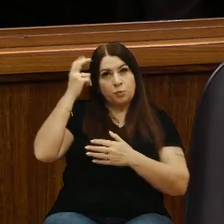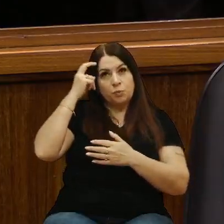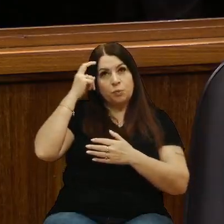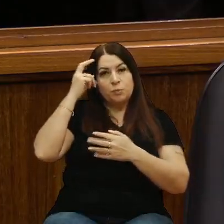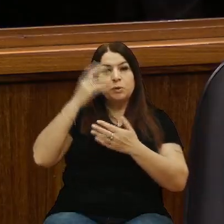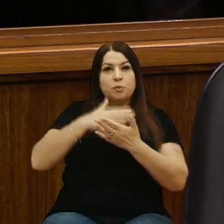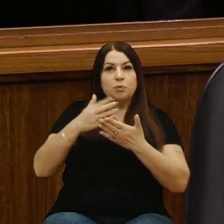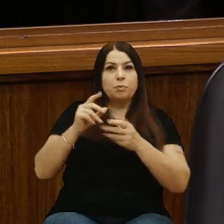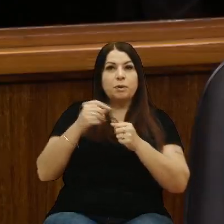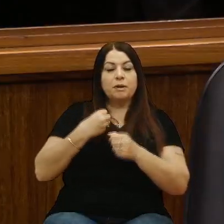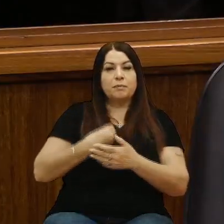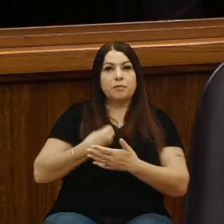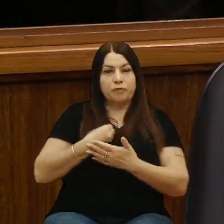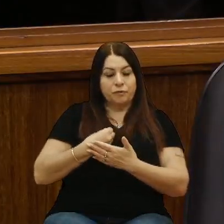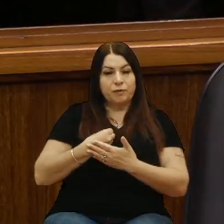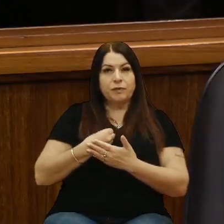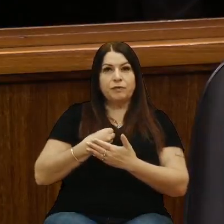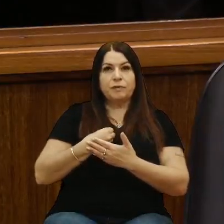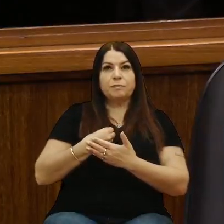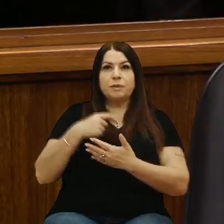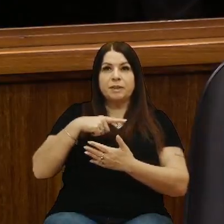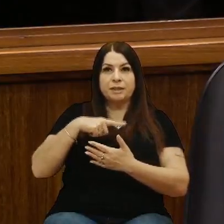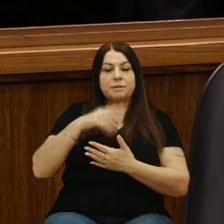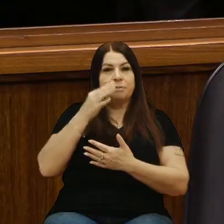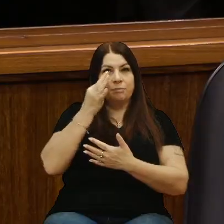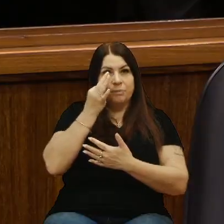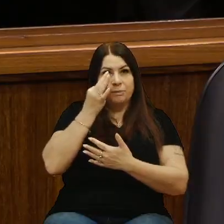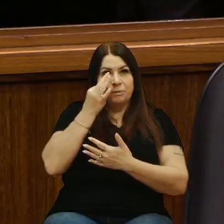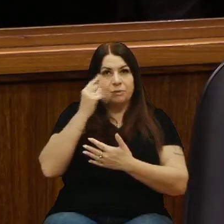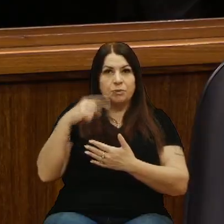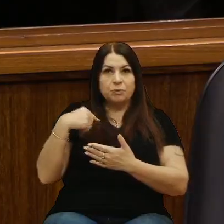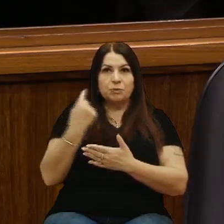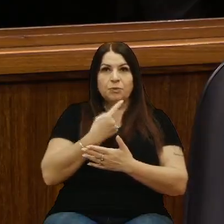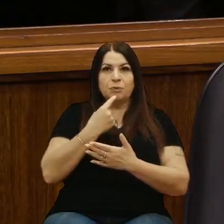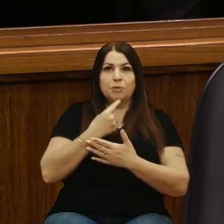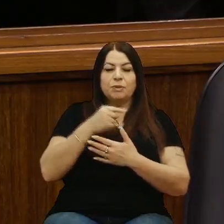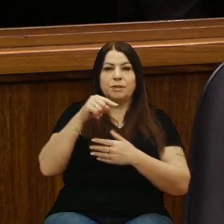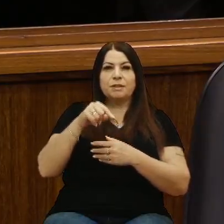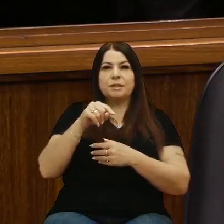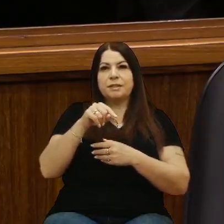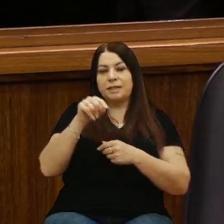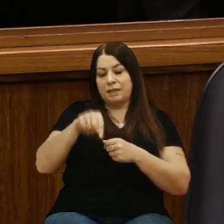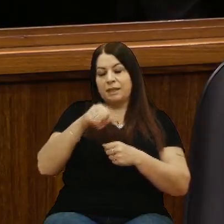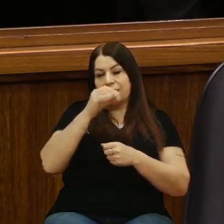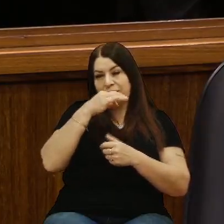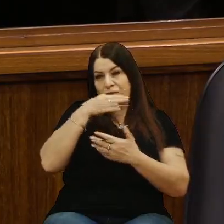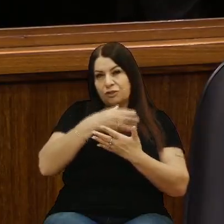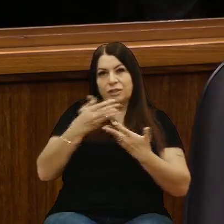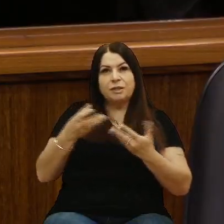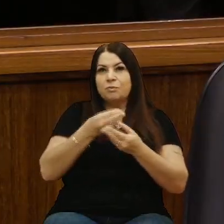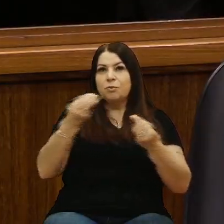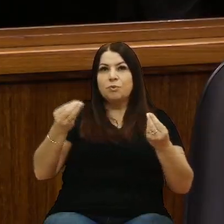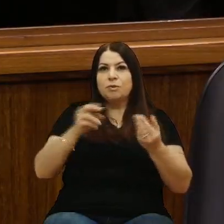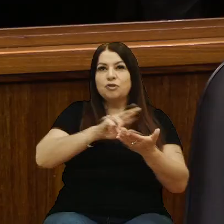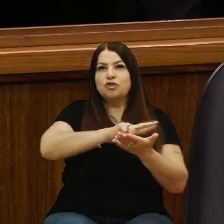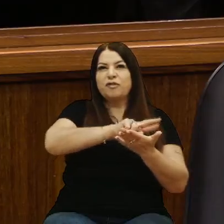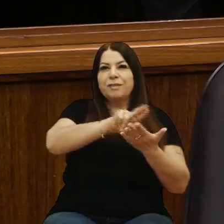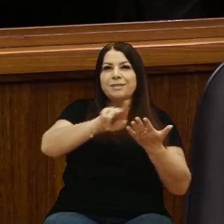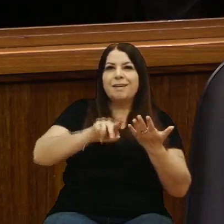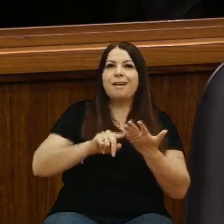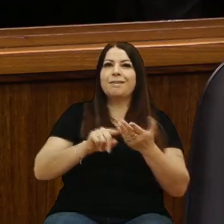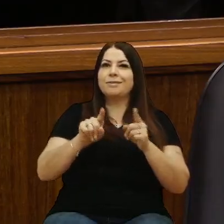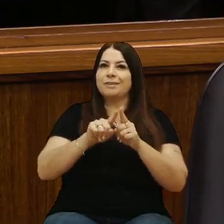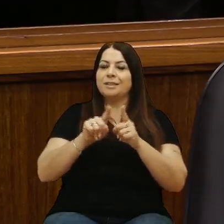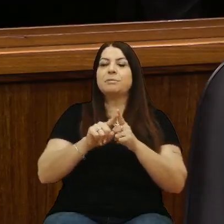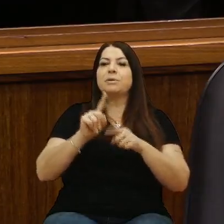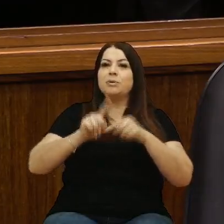como ela é viva, como ela está presente no nosso território, na sua imensa diversidade. Então,